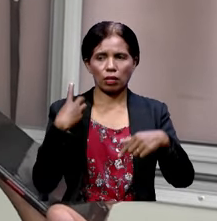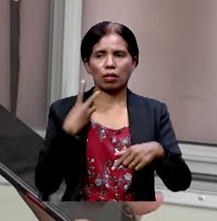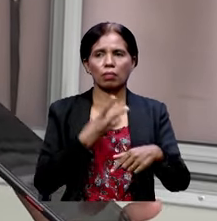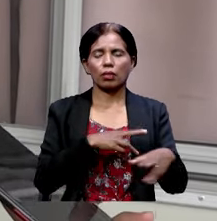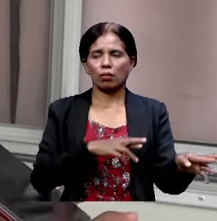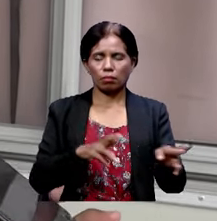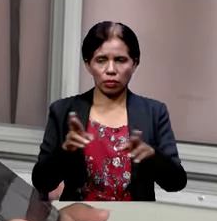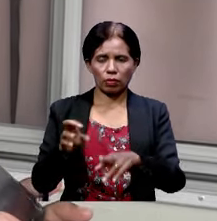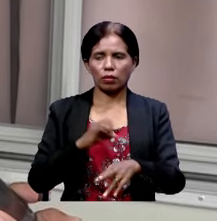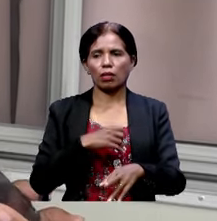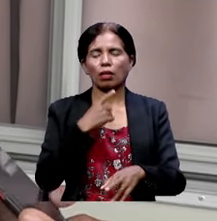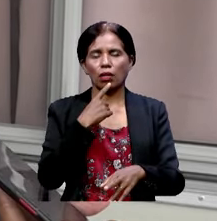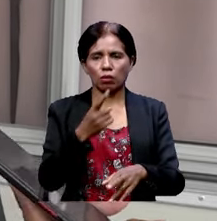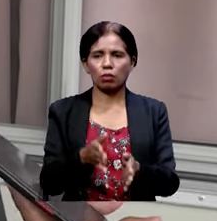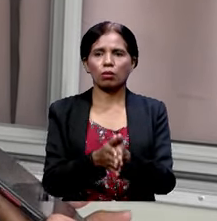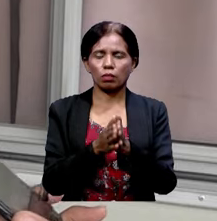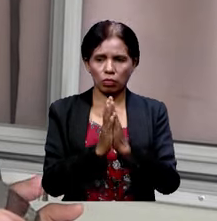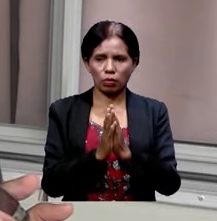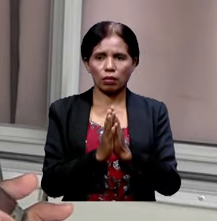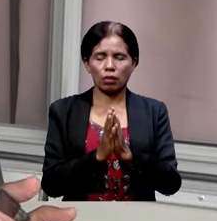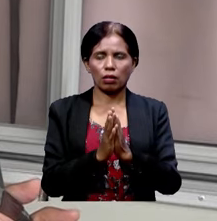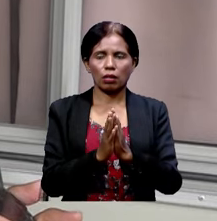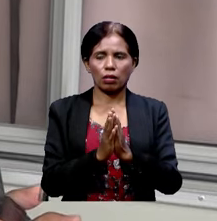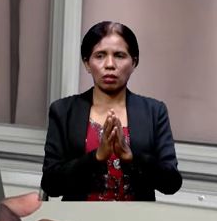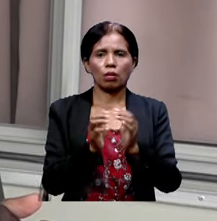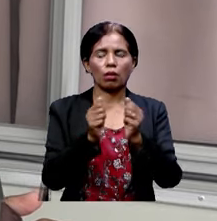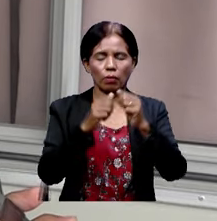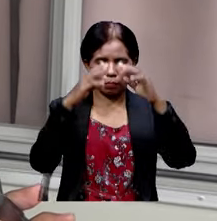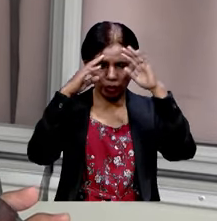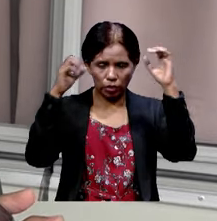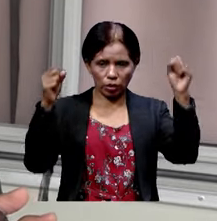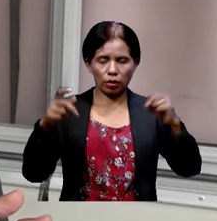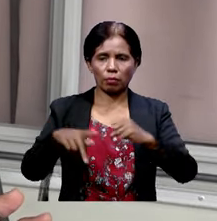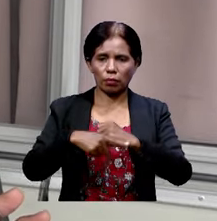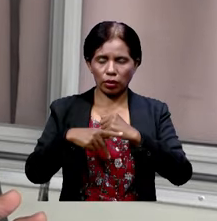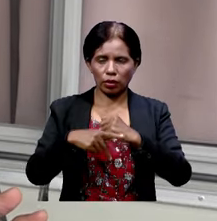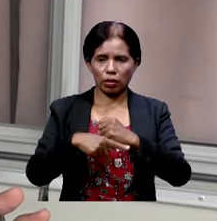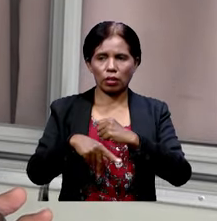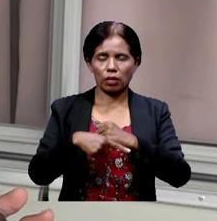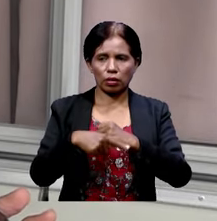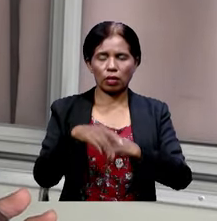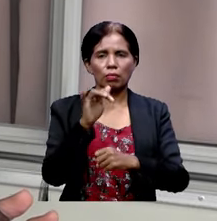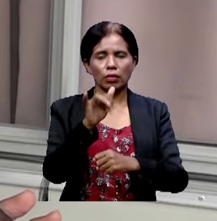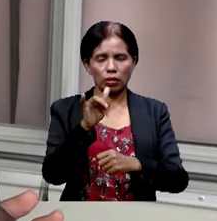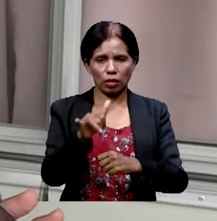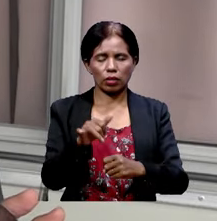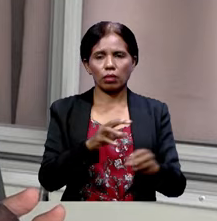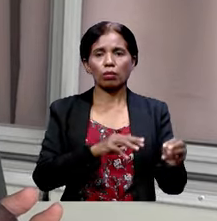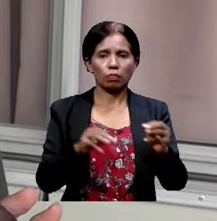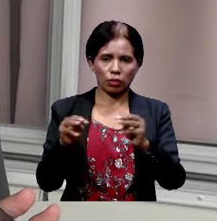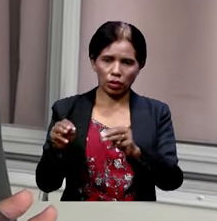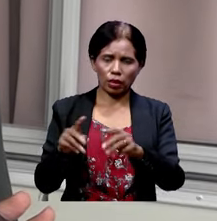pronto ao presidente bancara também a me concorra malo a tua dia para ser a